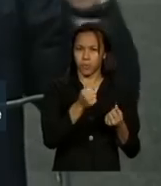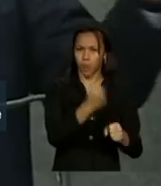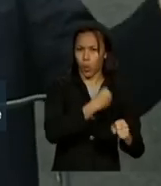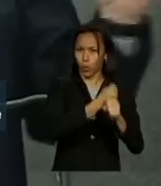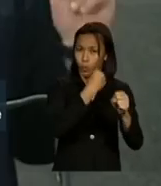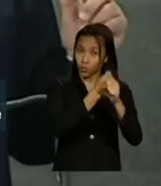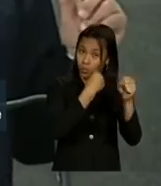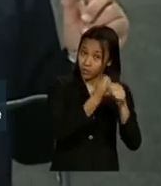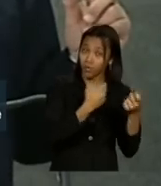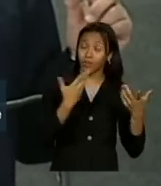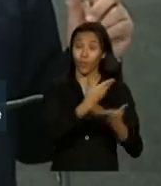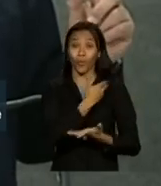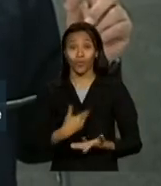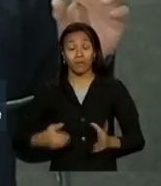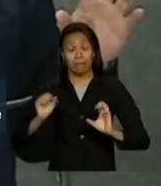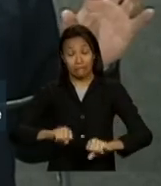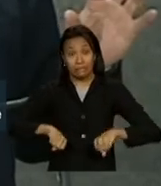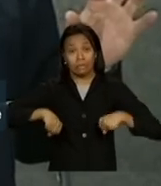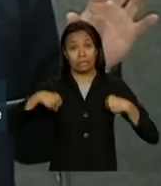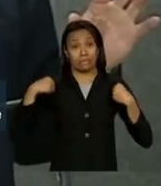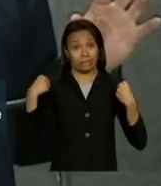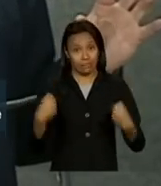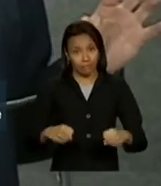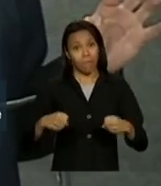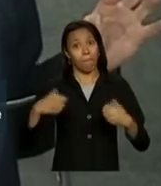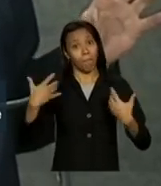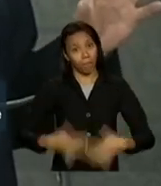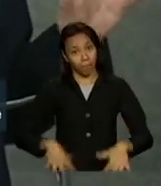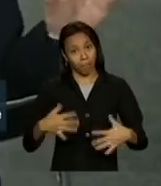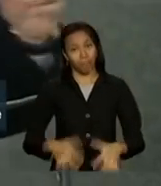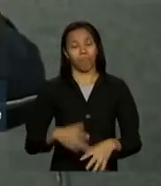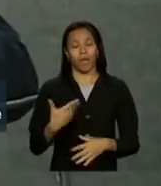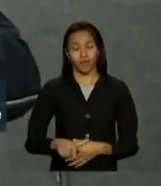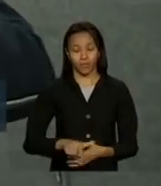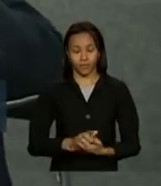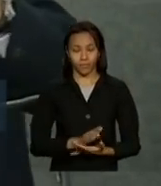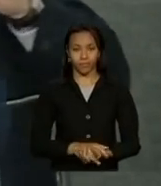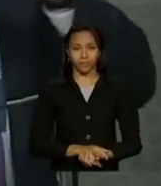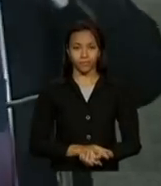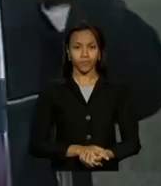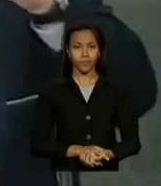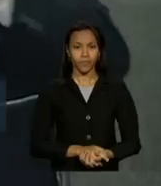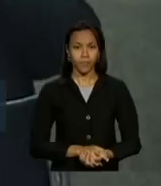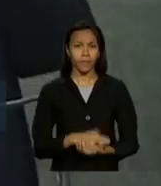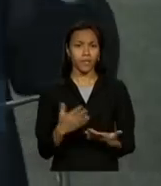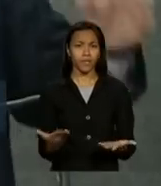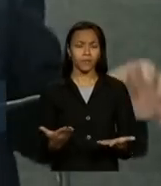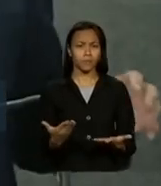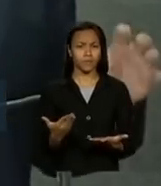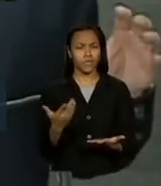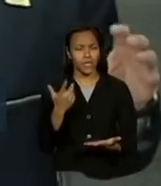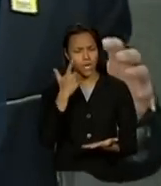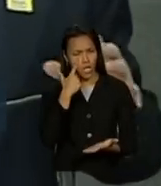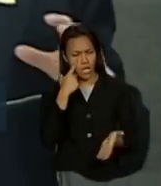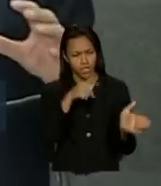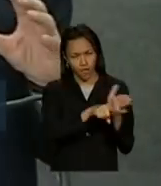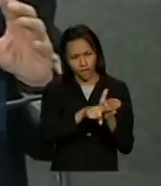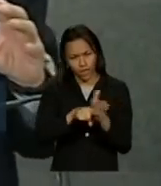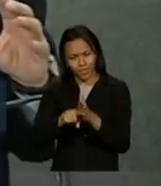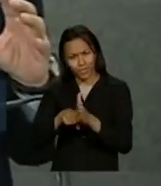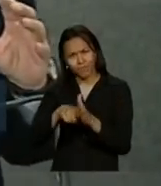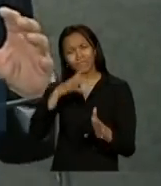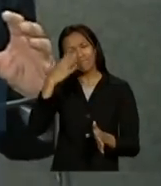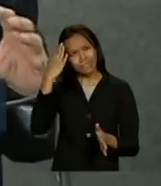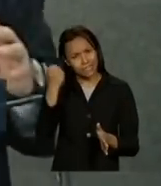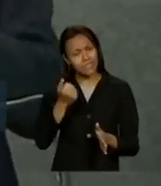um custo menor do que tem um governo Tá certo eu capto o dinheiro mais barato tá então essa análise tem que ser muito mar mas o